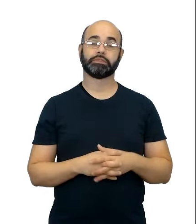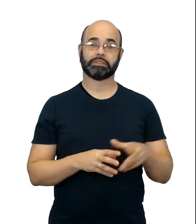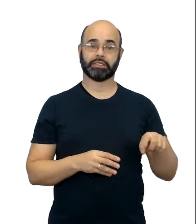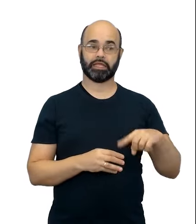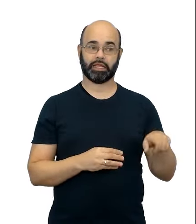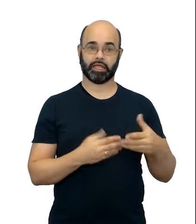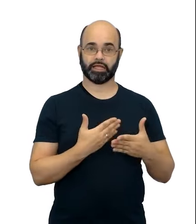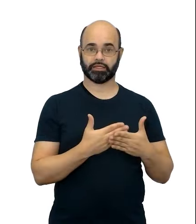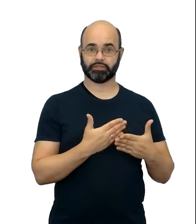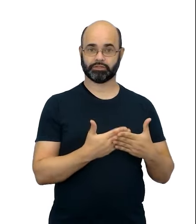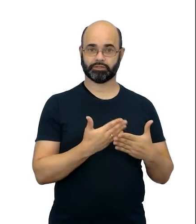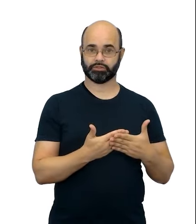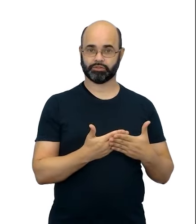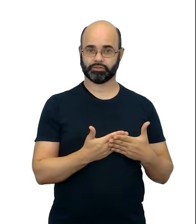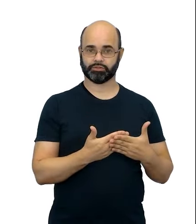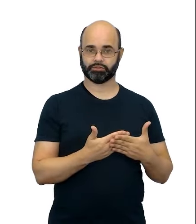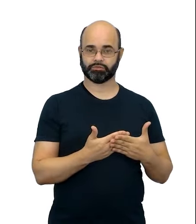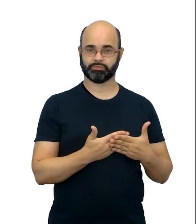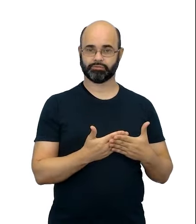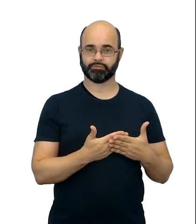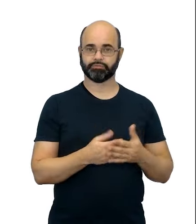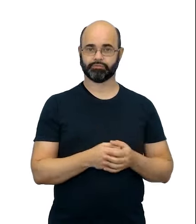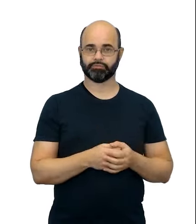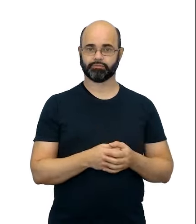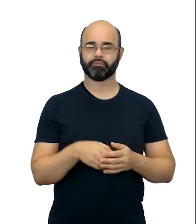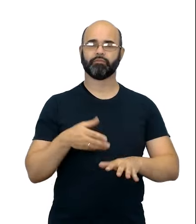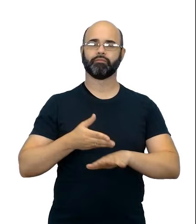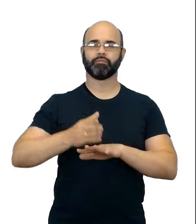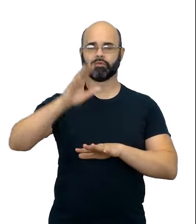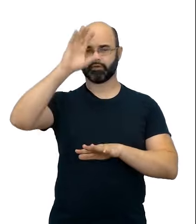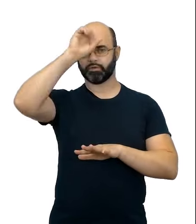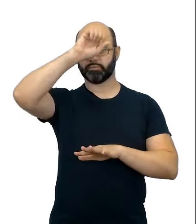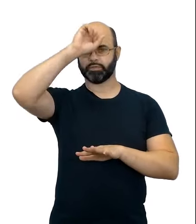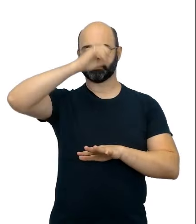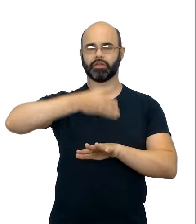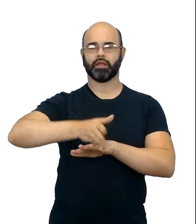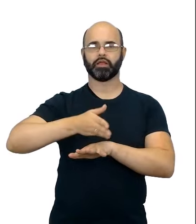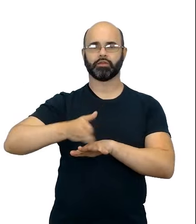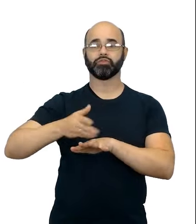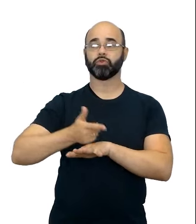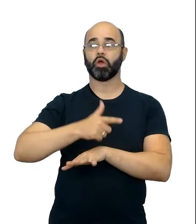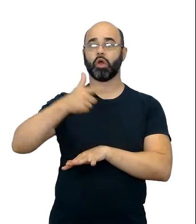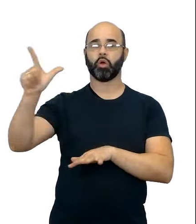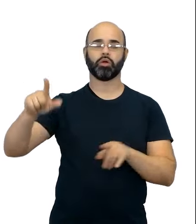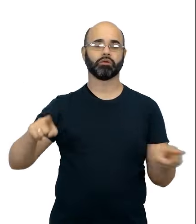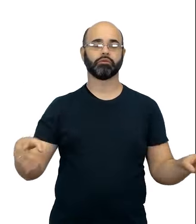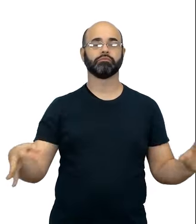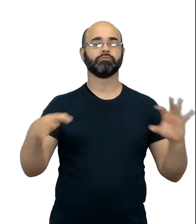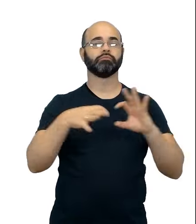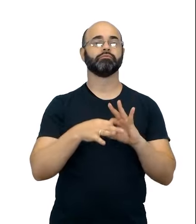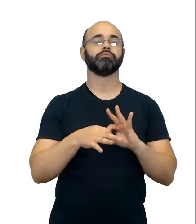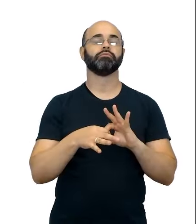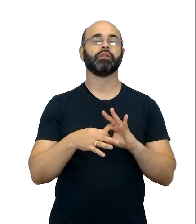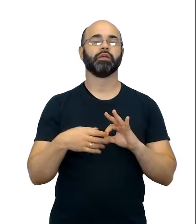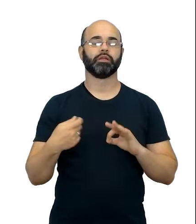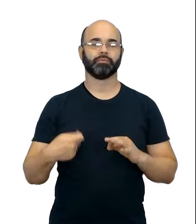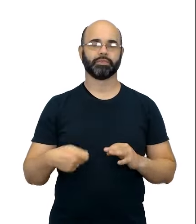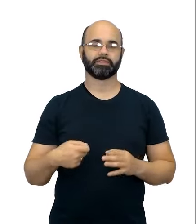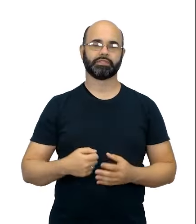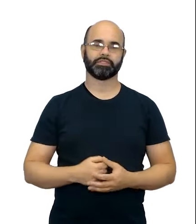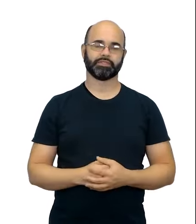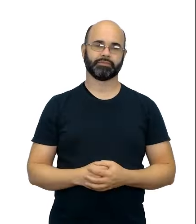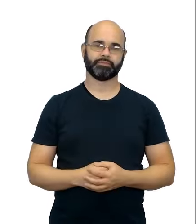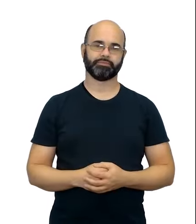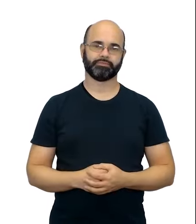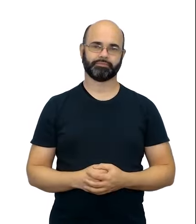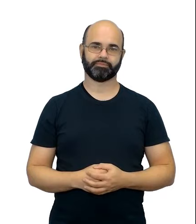estar articulados aos outros eixos de aprendizagem. Também precisamos levar em consideração que o ensino